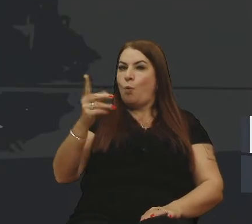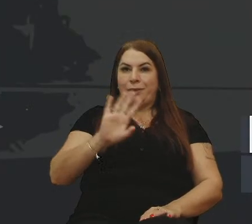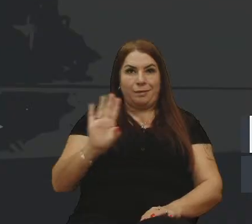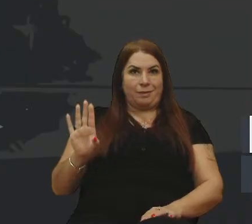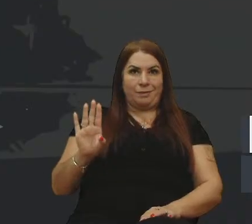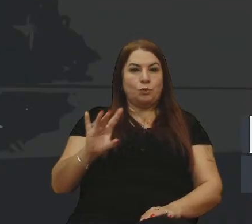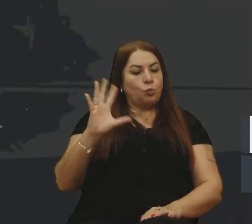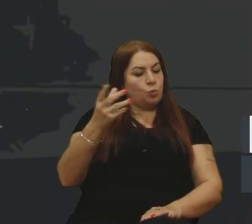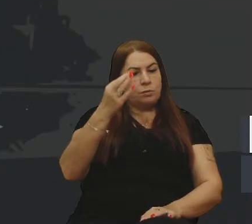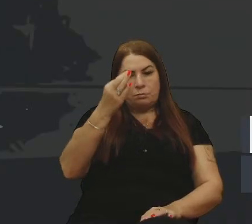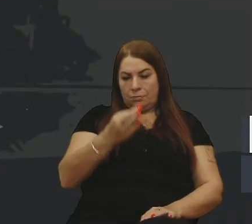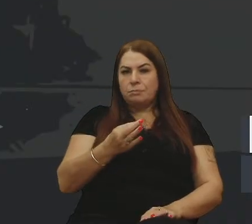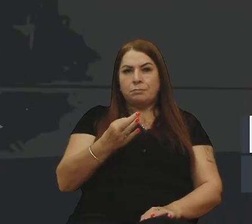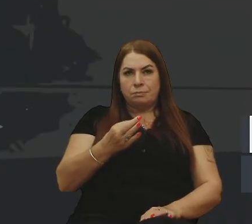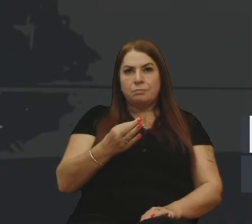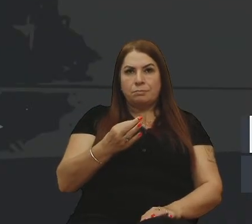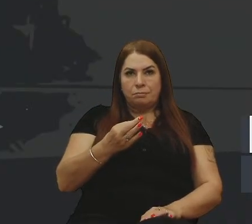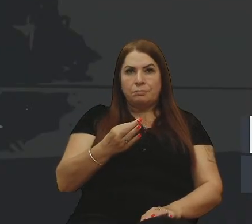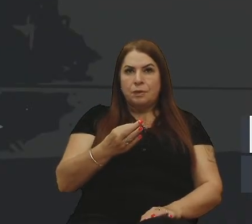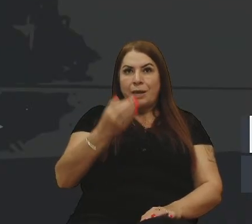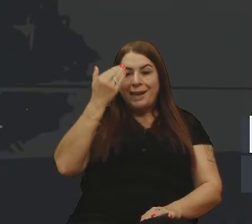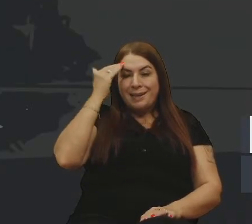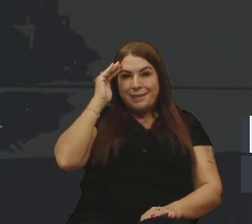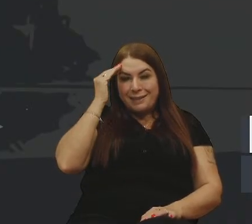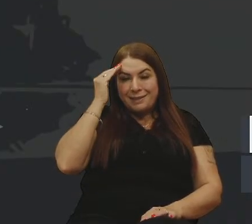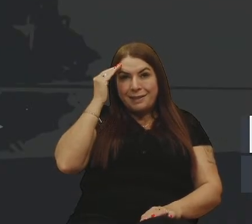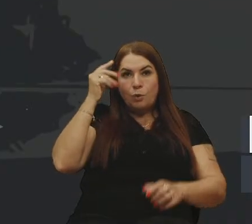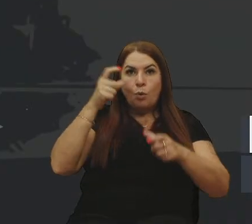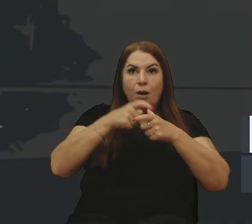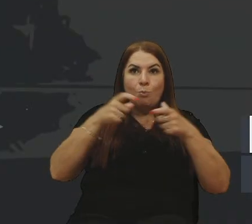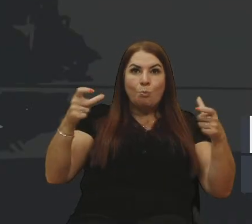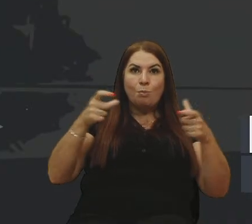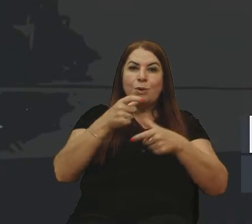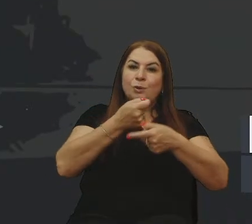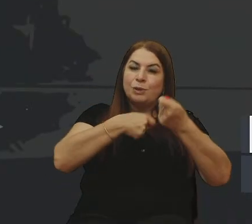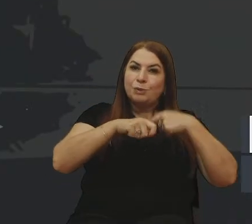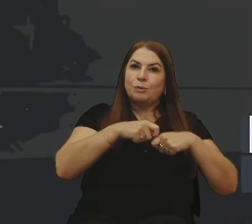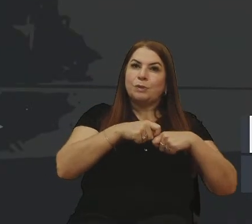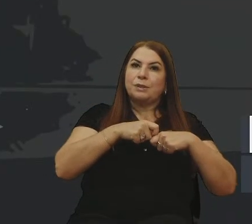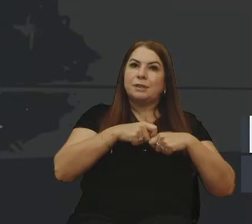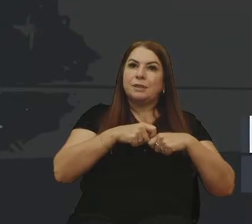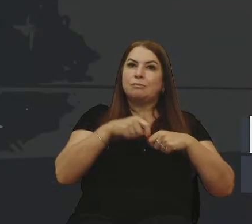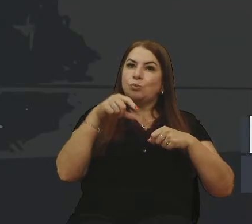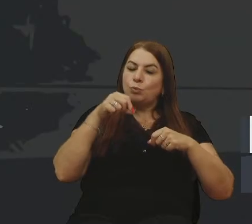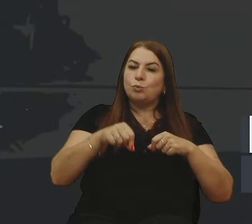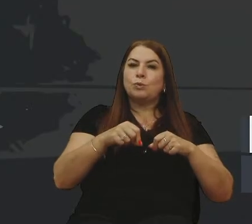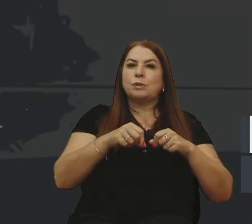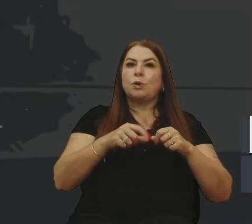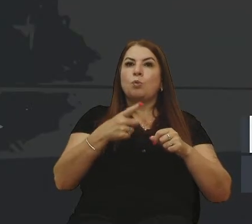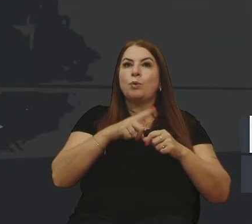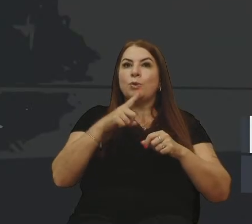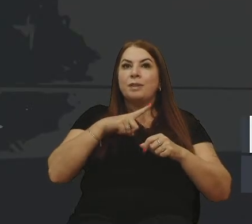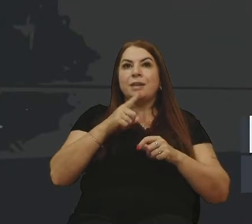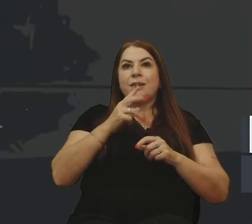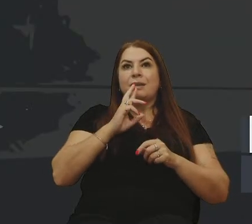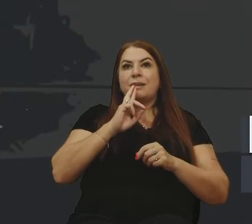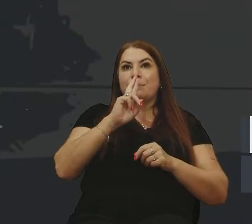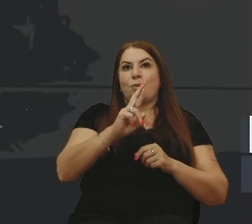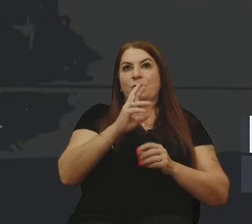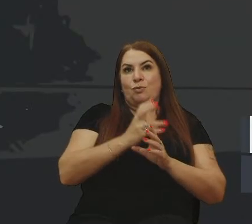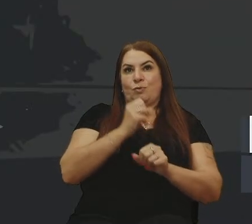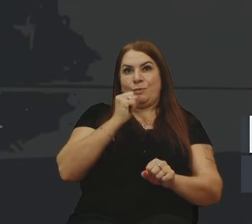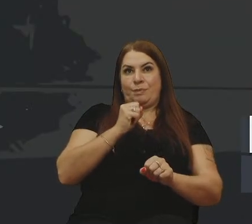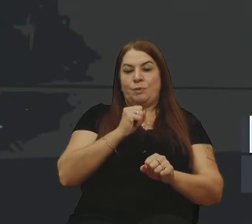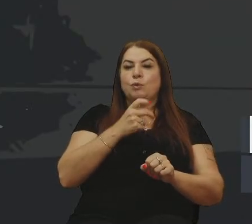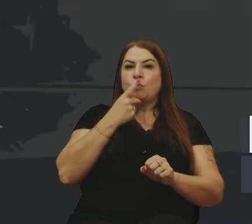dão certo. Basta entender o tamanho do seu negócio, a configuração do seu negócio, o quanto ele gera de resultado. Porque quando eu